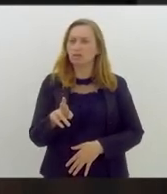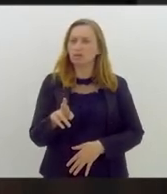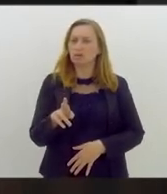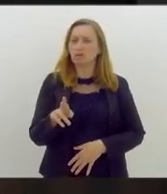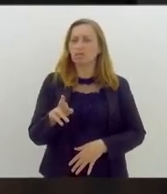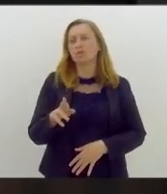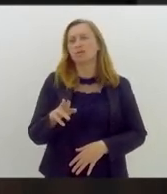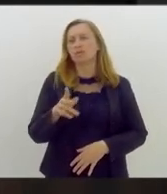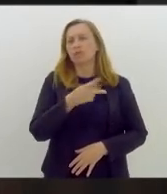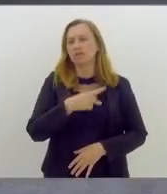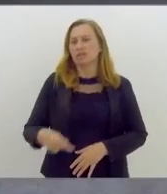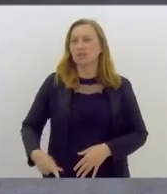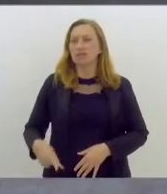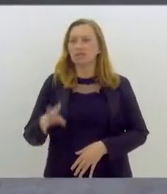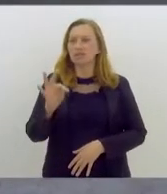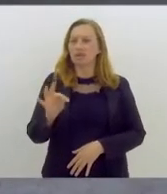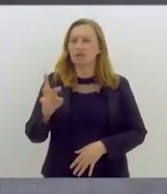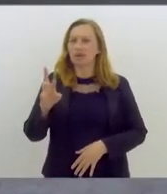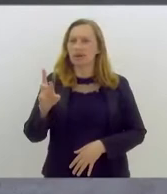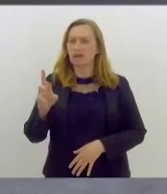TRE.